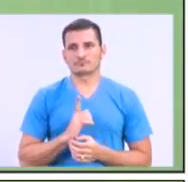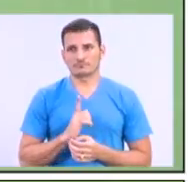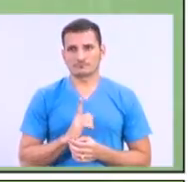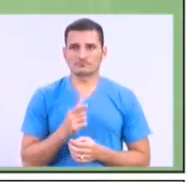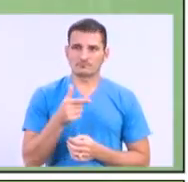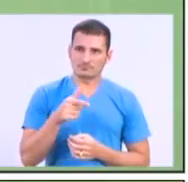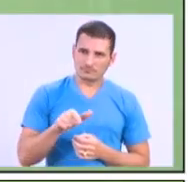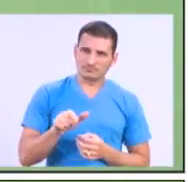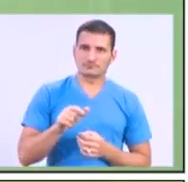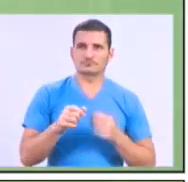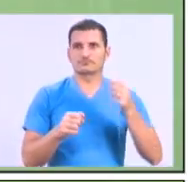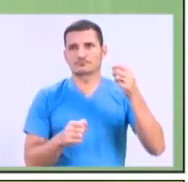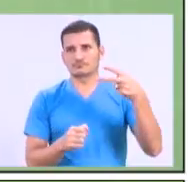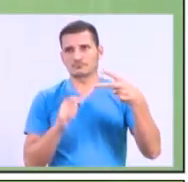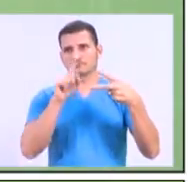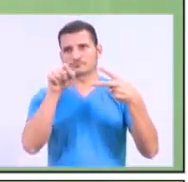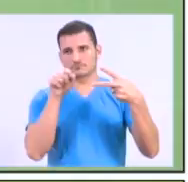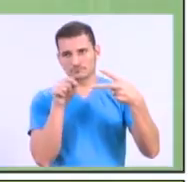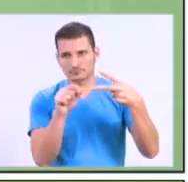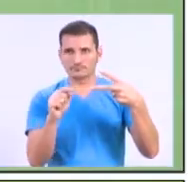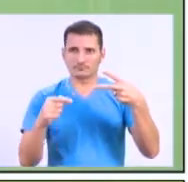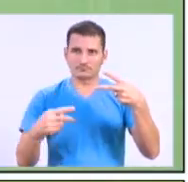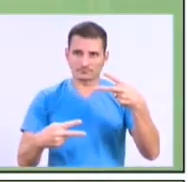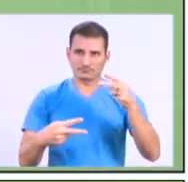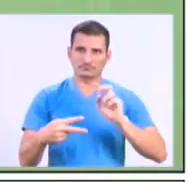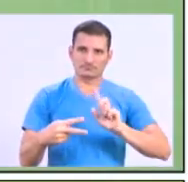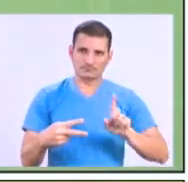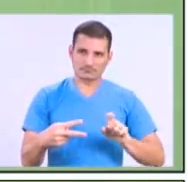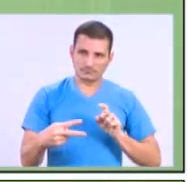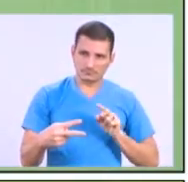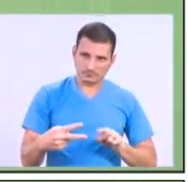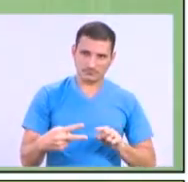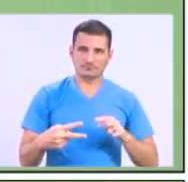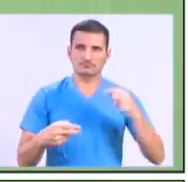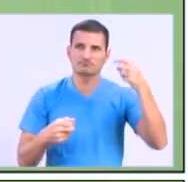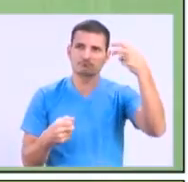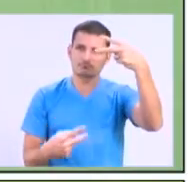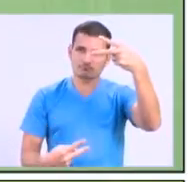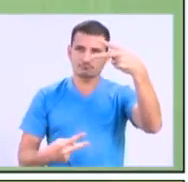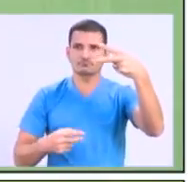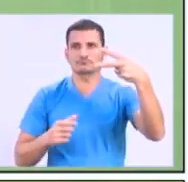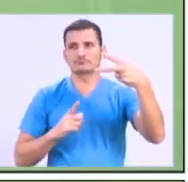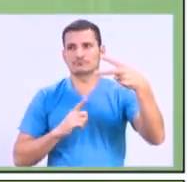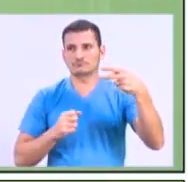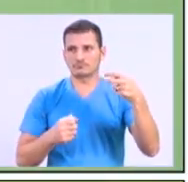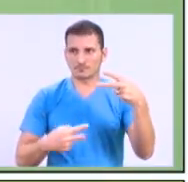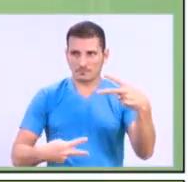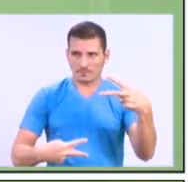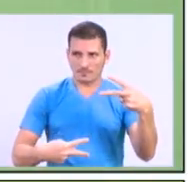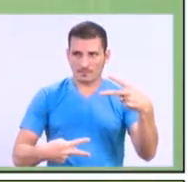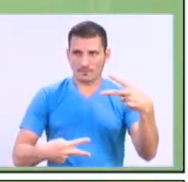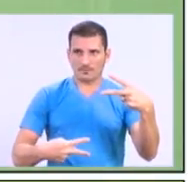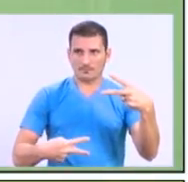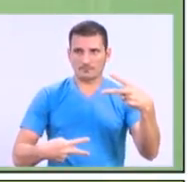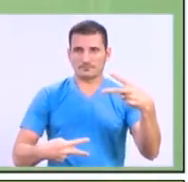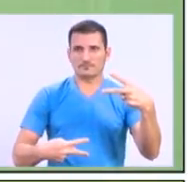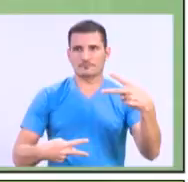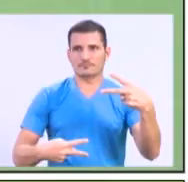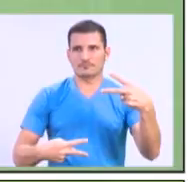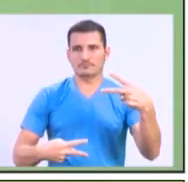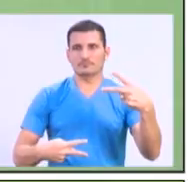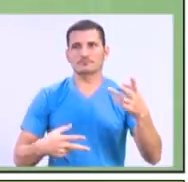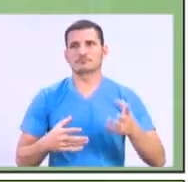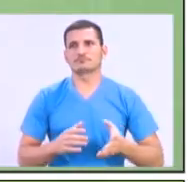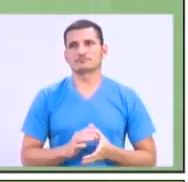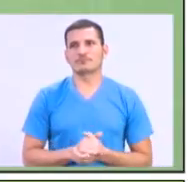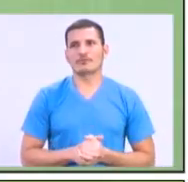de tags PHP, certo? E se nós quisermos declarar variáveis, né, nós não necessariamente